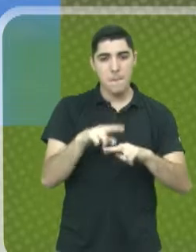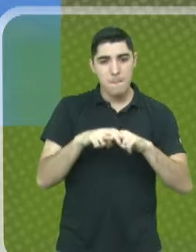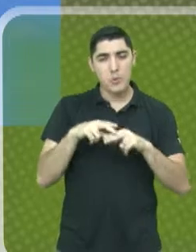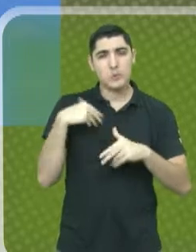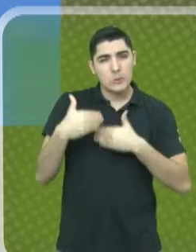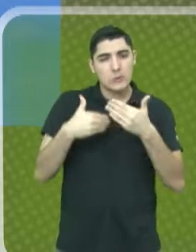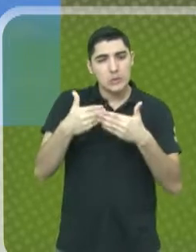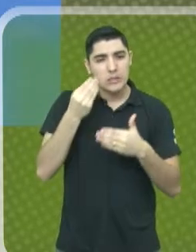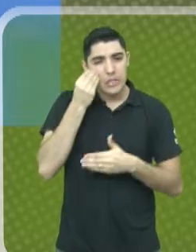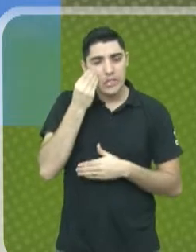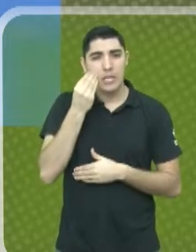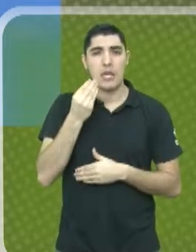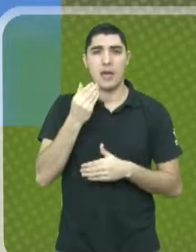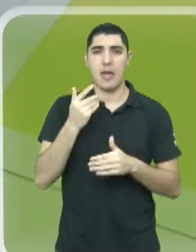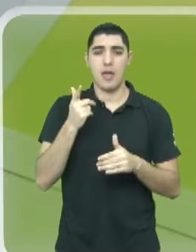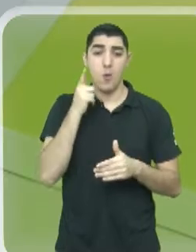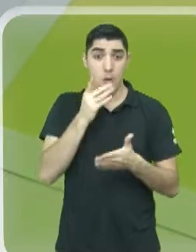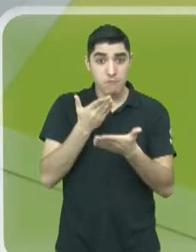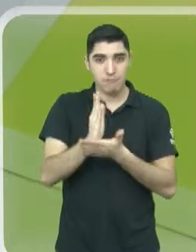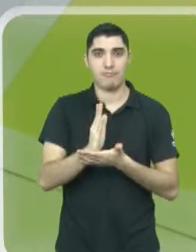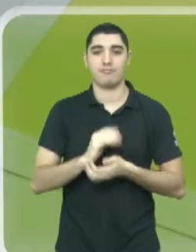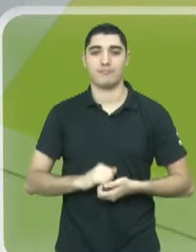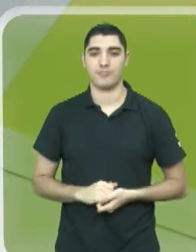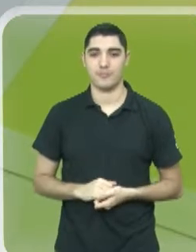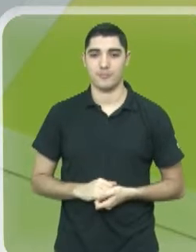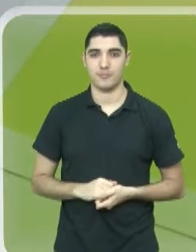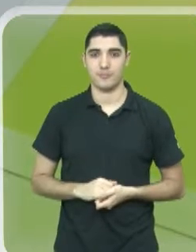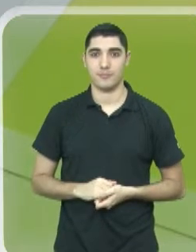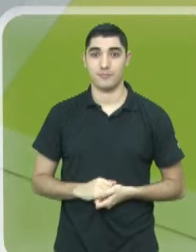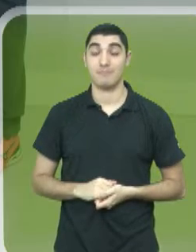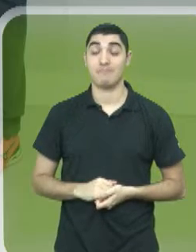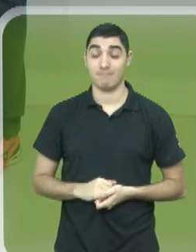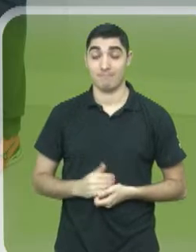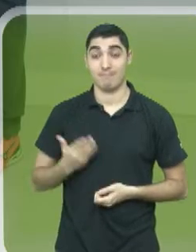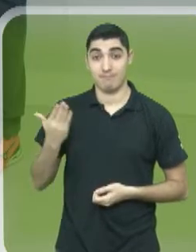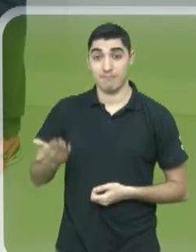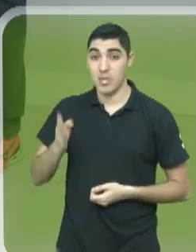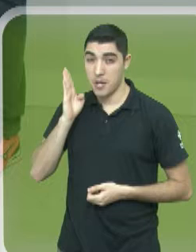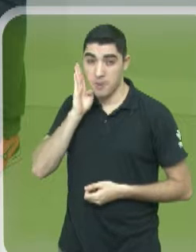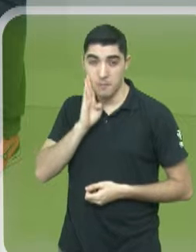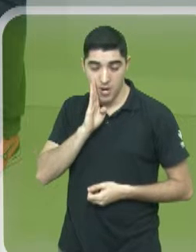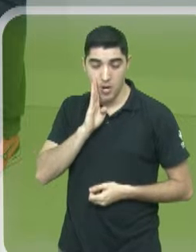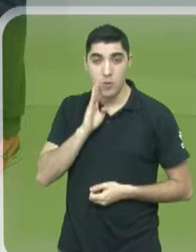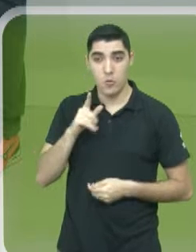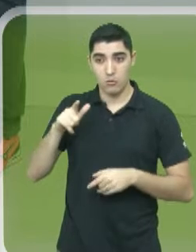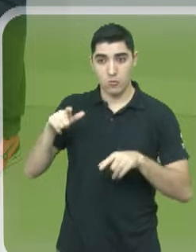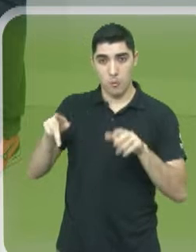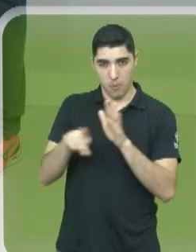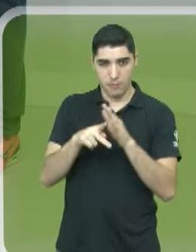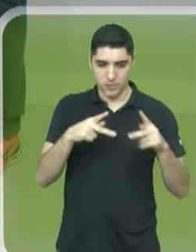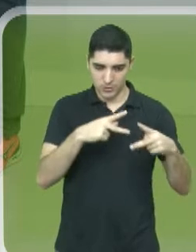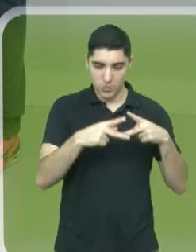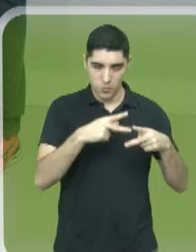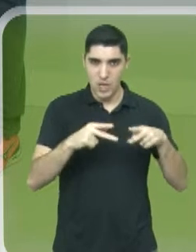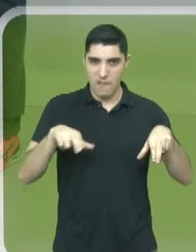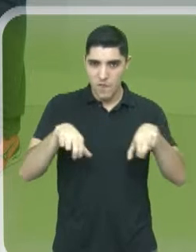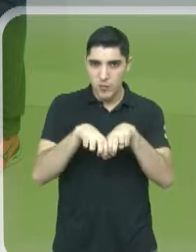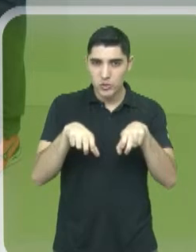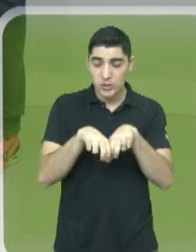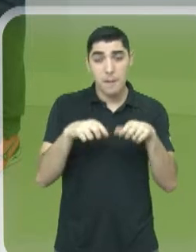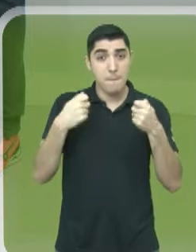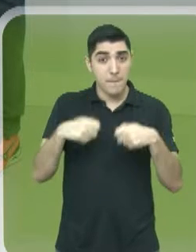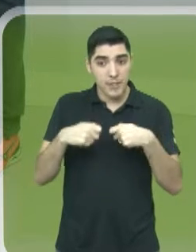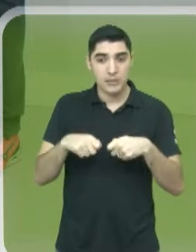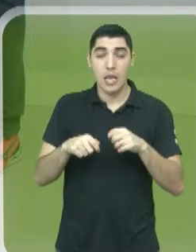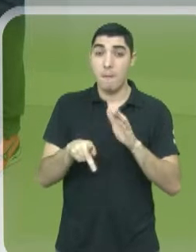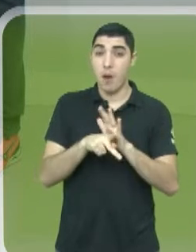posições, se caso ganharmos hoje. Muito bem, Paulo, São José Futsal precisa da vitória para subir na tabela. O São José, que é o